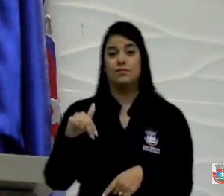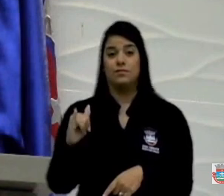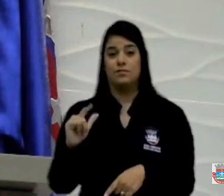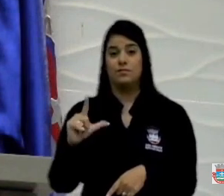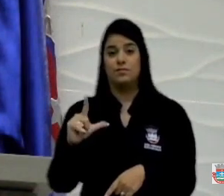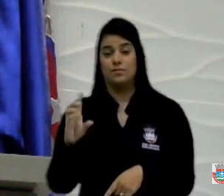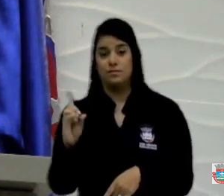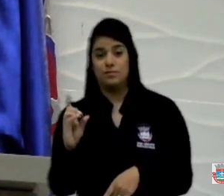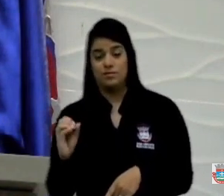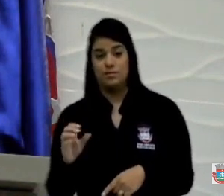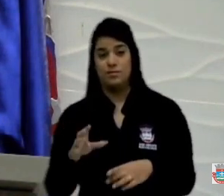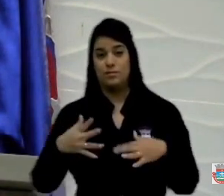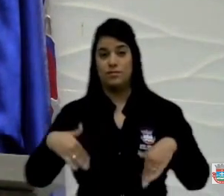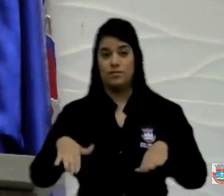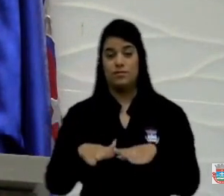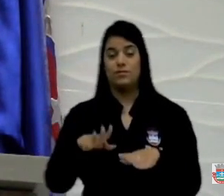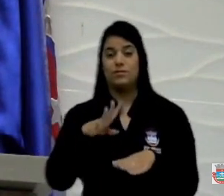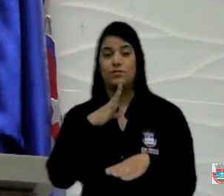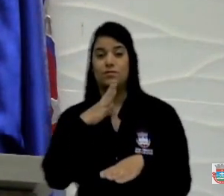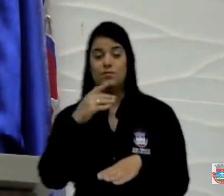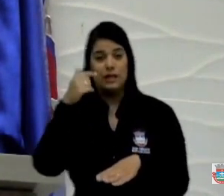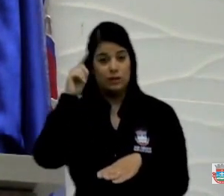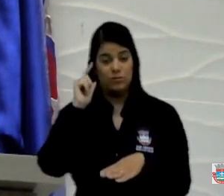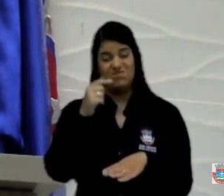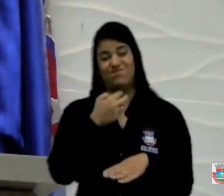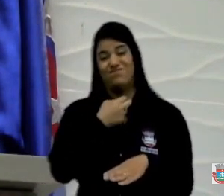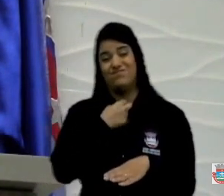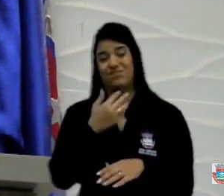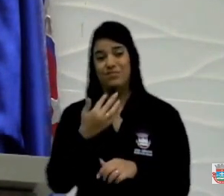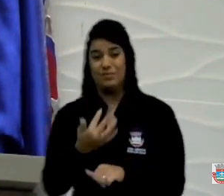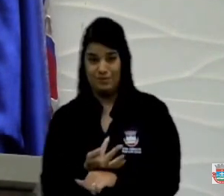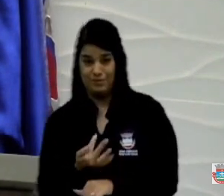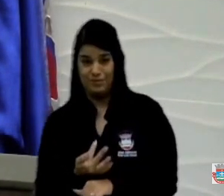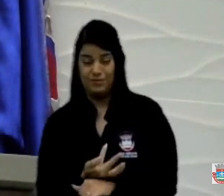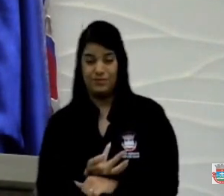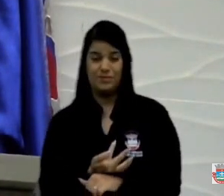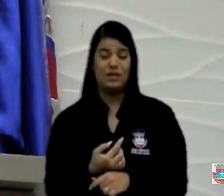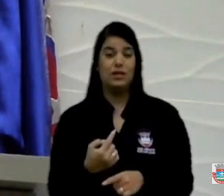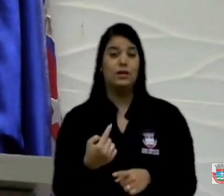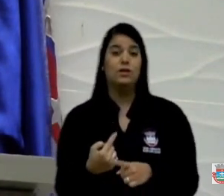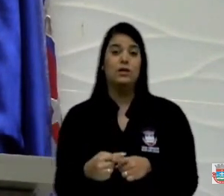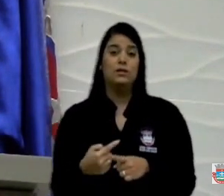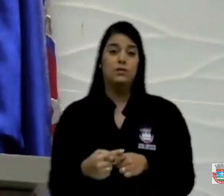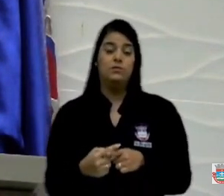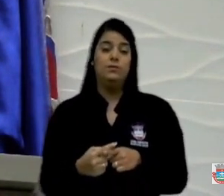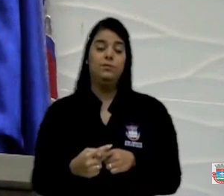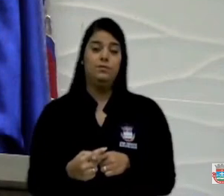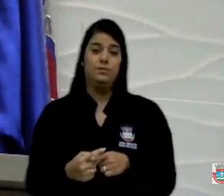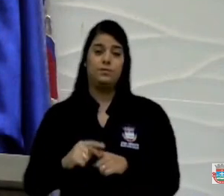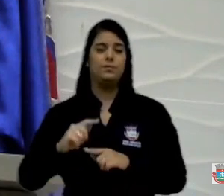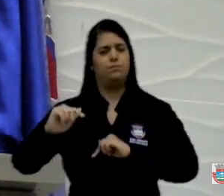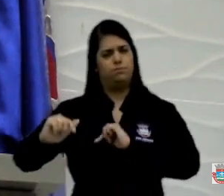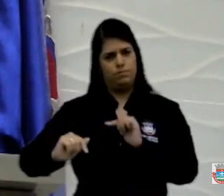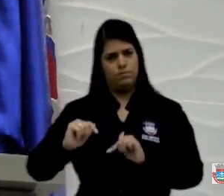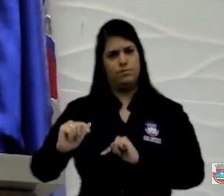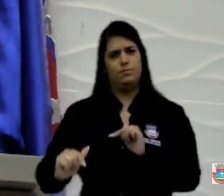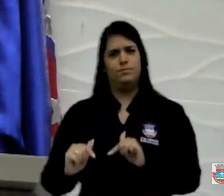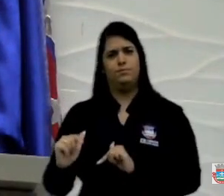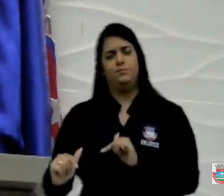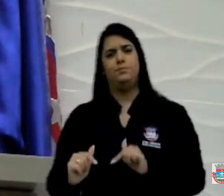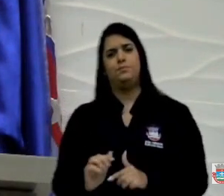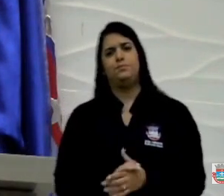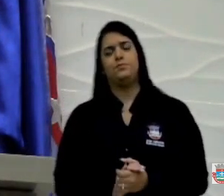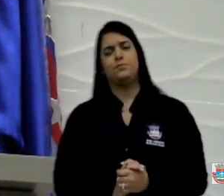o conhecem, e ontem mesmo não pôde comparecer porque estavam fazendo o um exercício da sua profissão, da sua